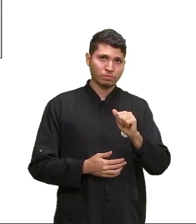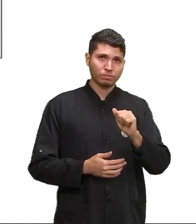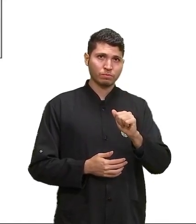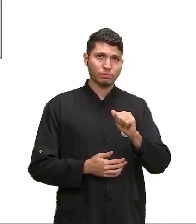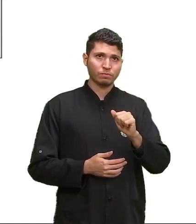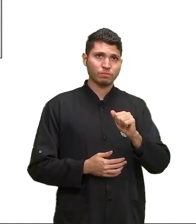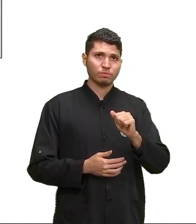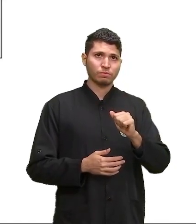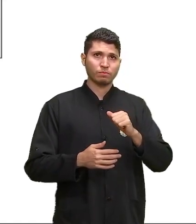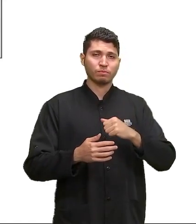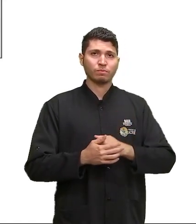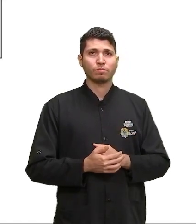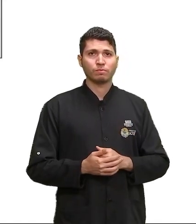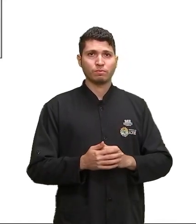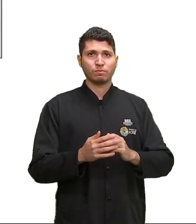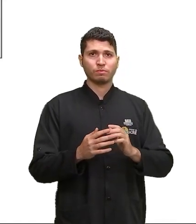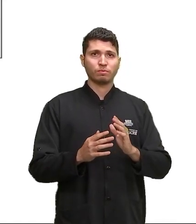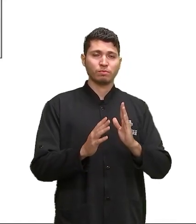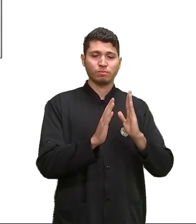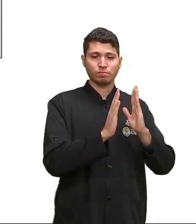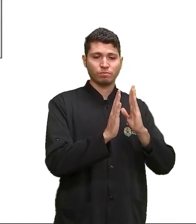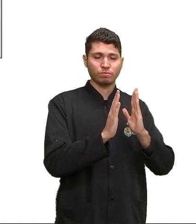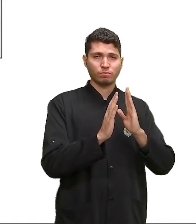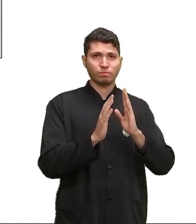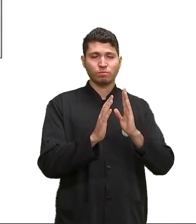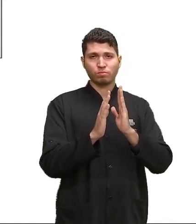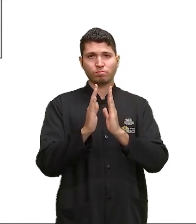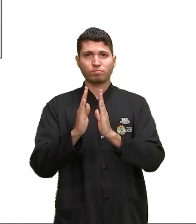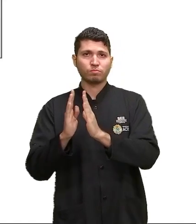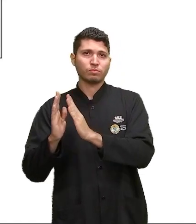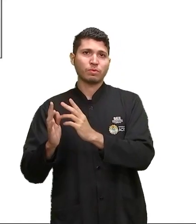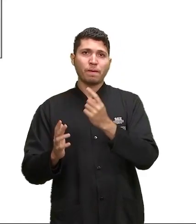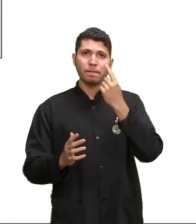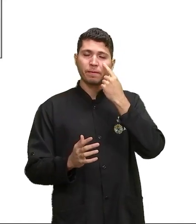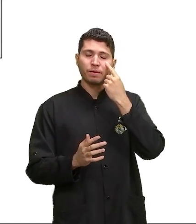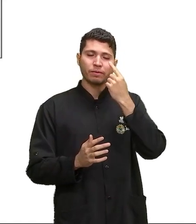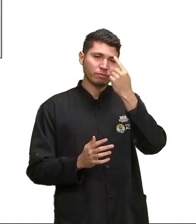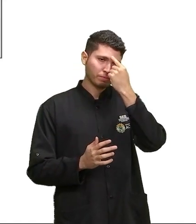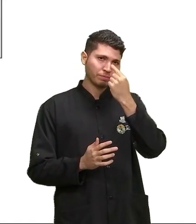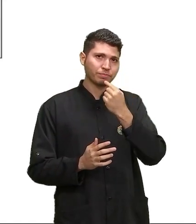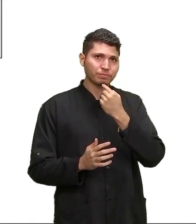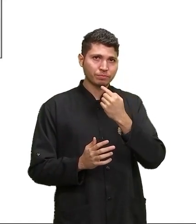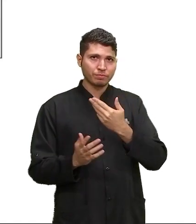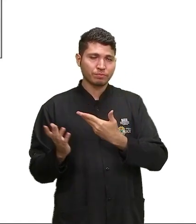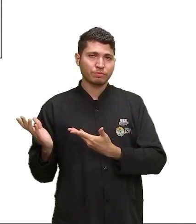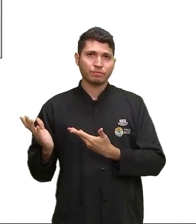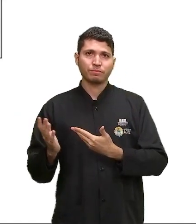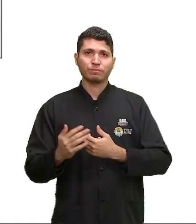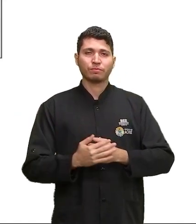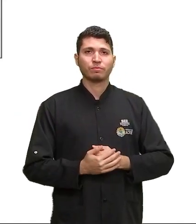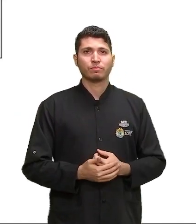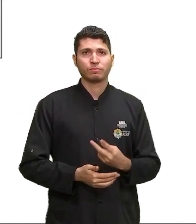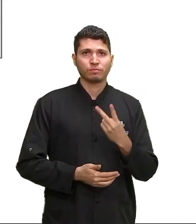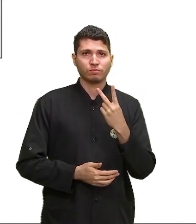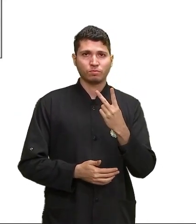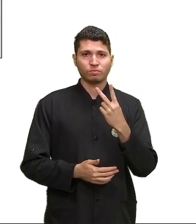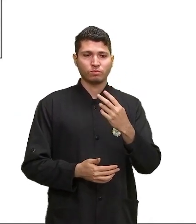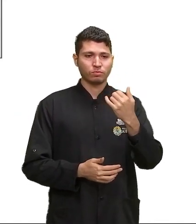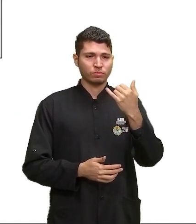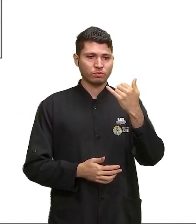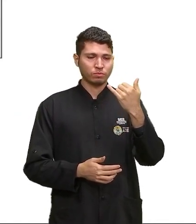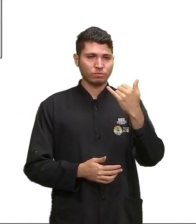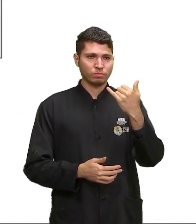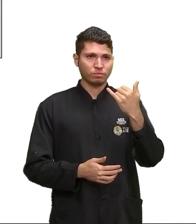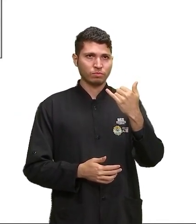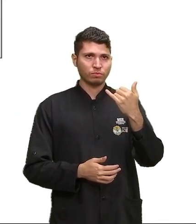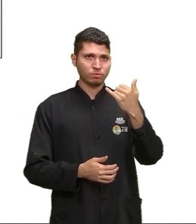estão organizadas em paralelo e em série. Um circuito misto, né? A gente pode dizer assim. O que vai acontecer então? 2 geradores estão um do lado do outro, ou